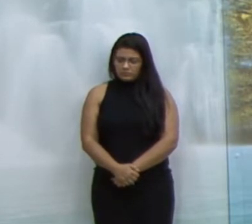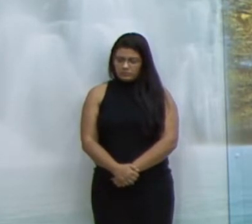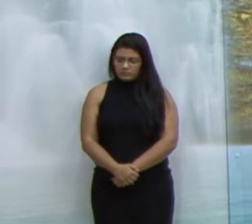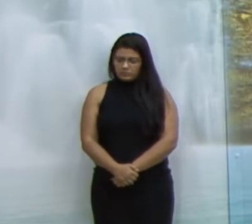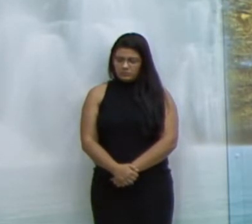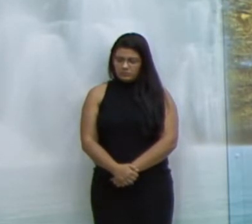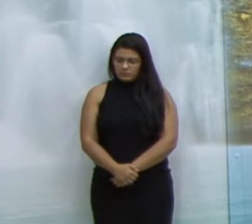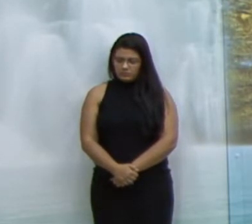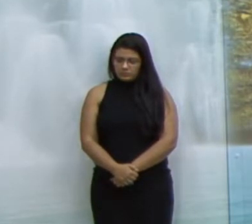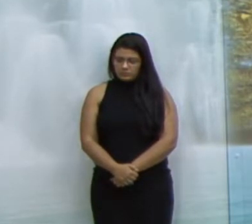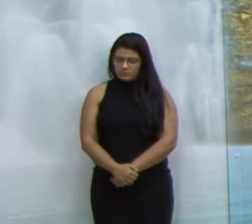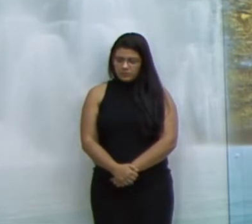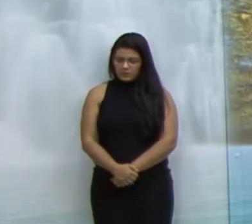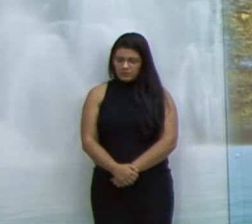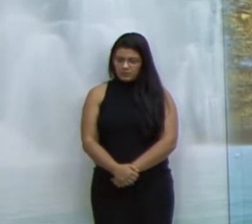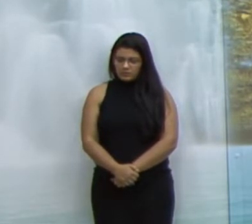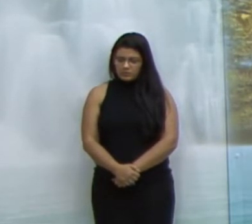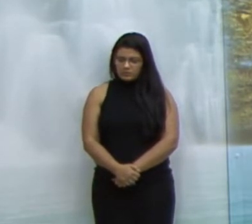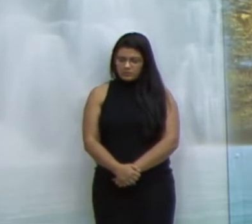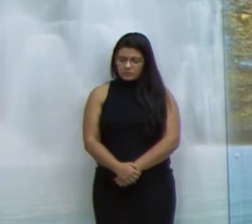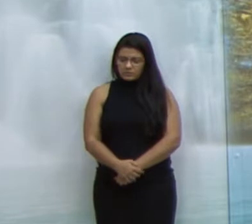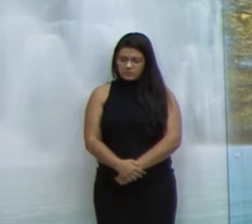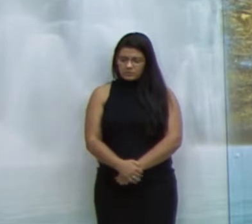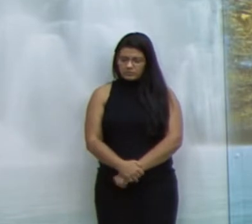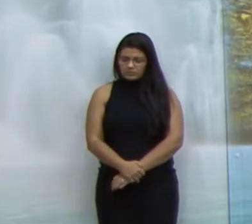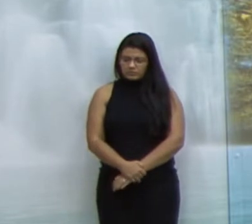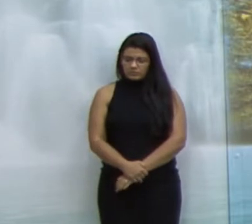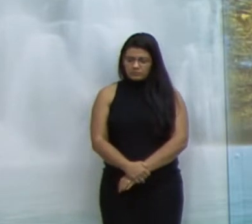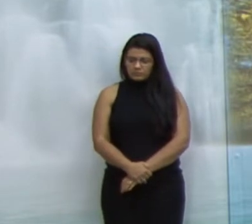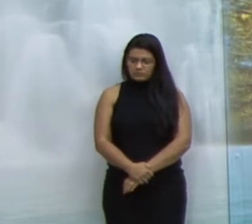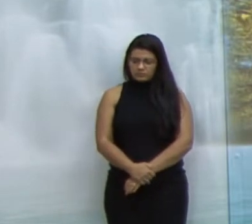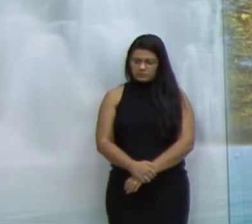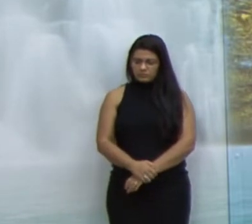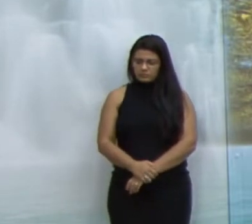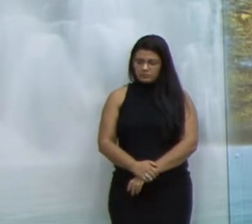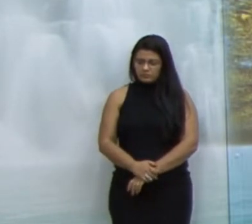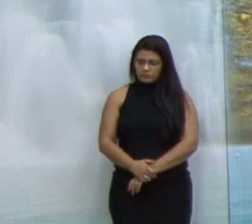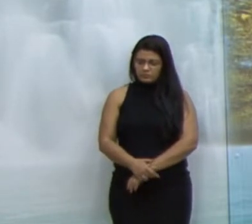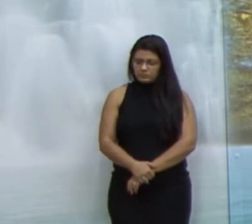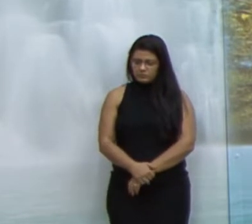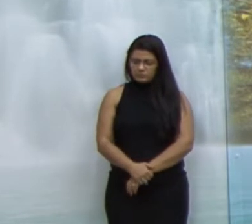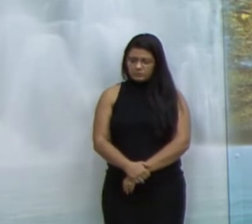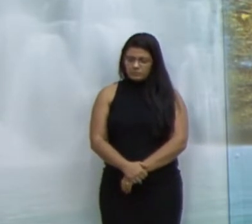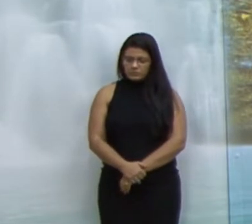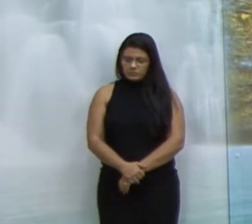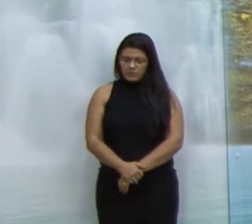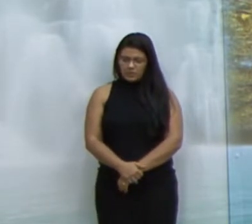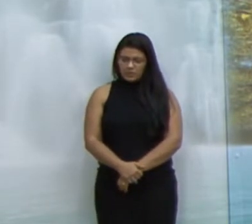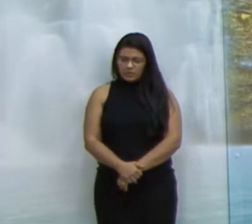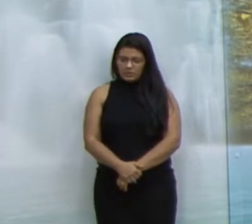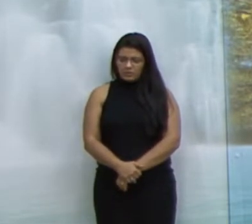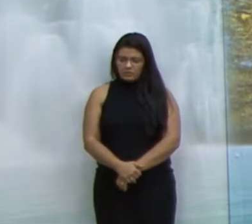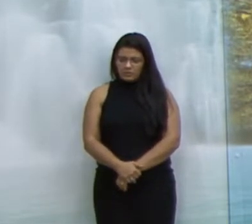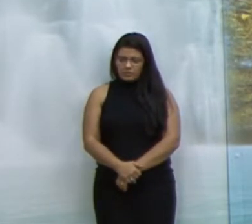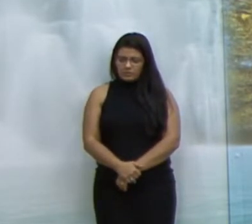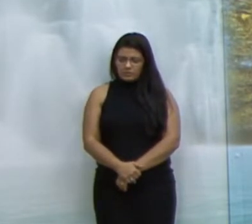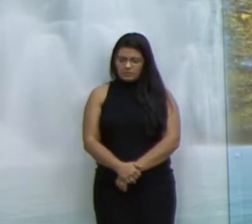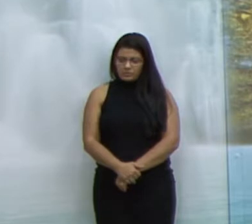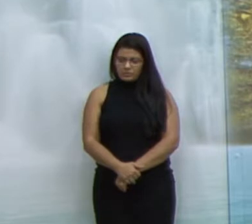ali ele tinha os recursos para ir lá e voltar. Só que hoje, ele está vivendo os recursos literalmente 100% do